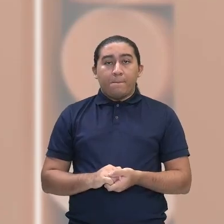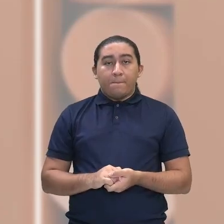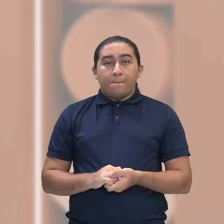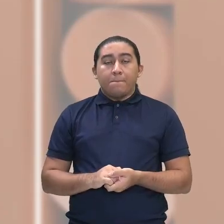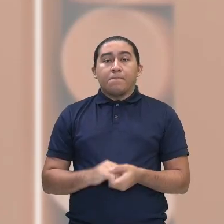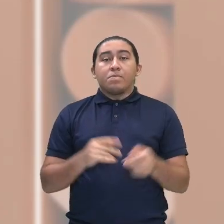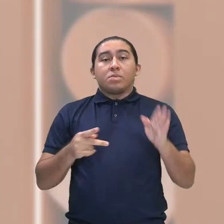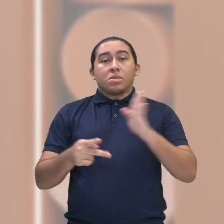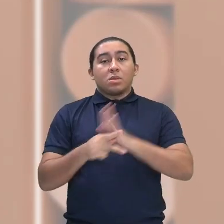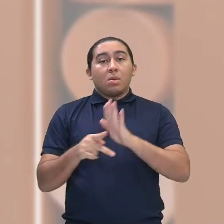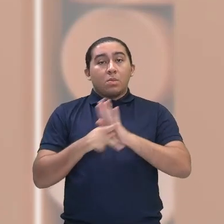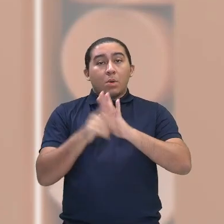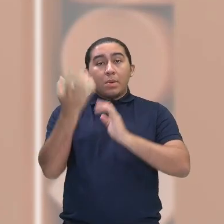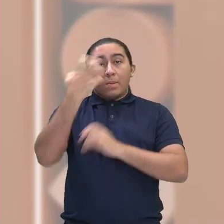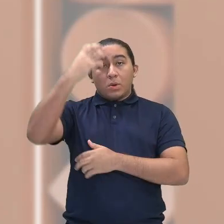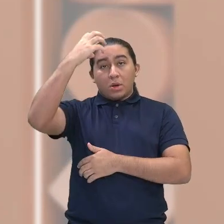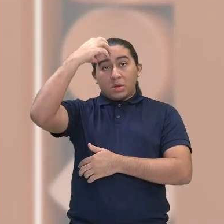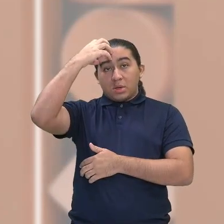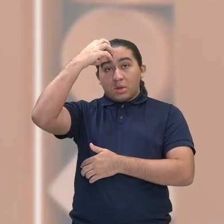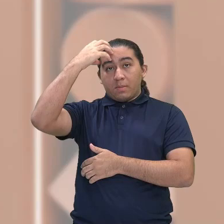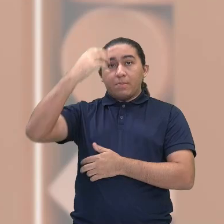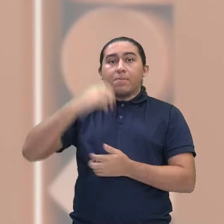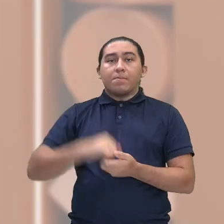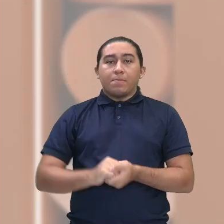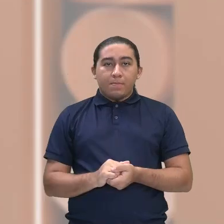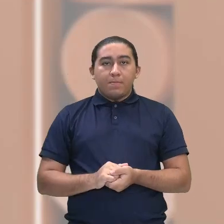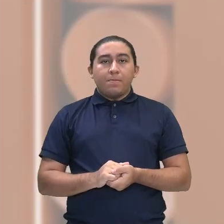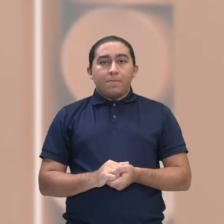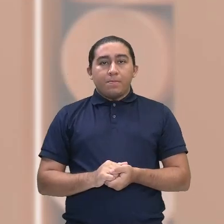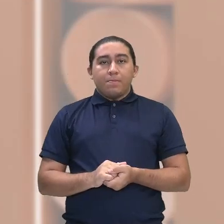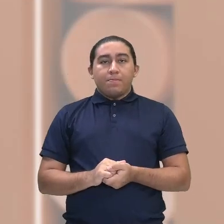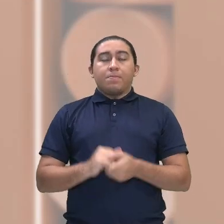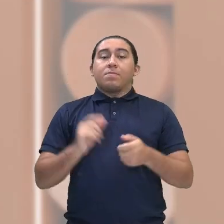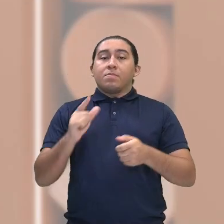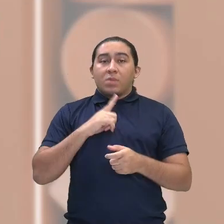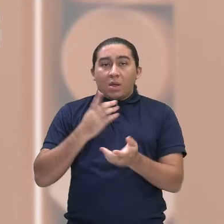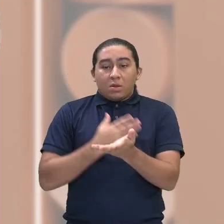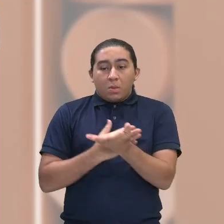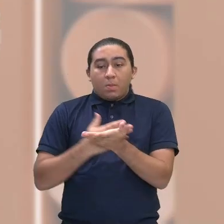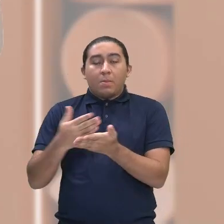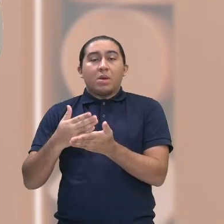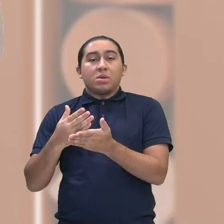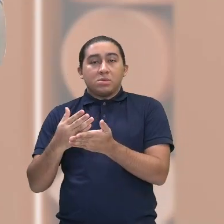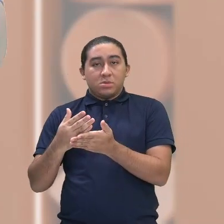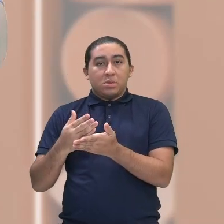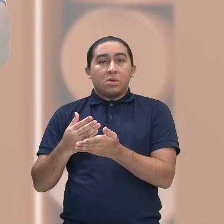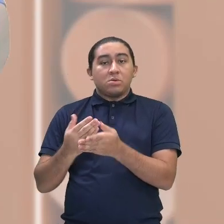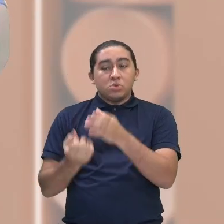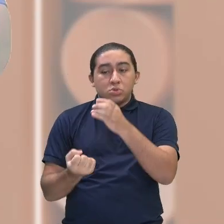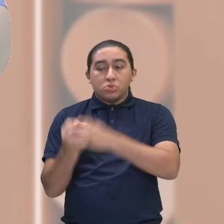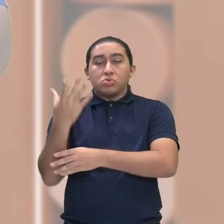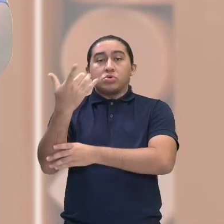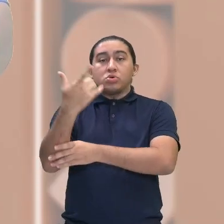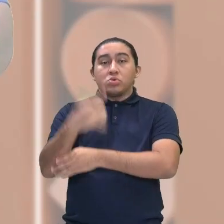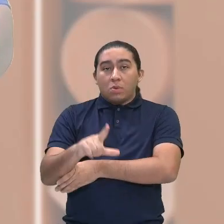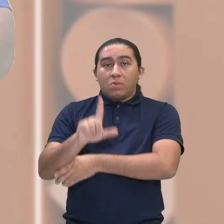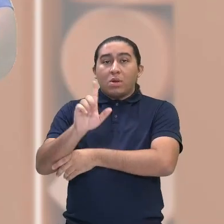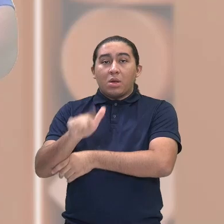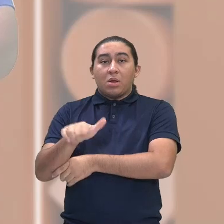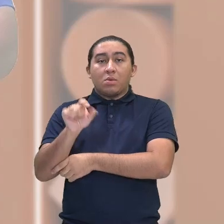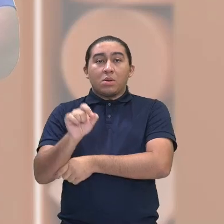reais, ou seja, dos monarcas, dos reis que vão passar a existir durante a chamada